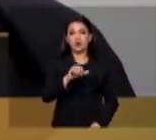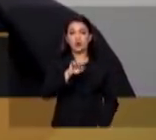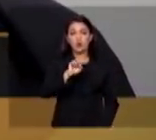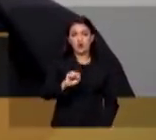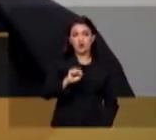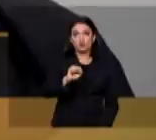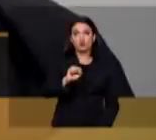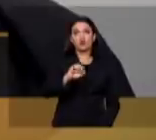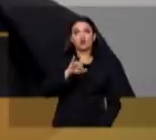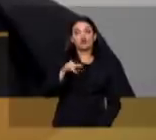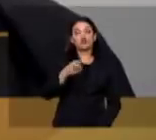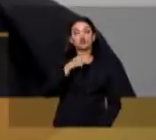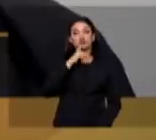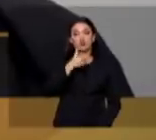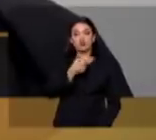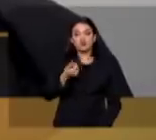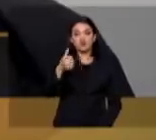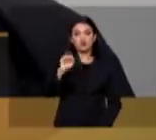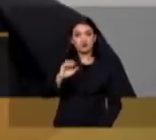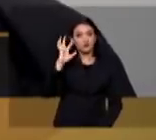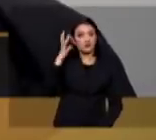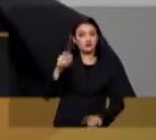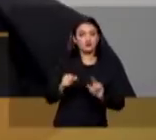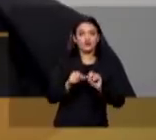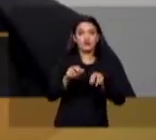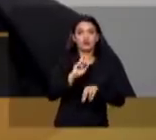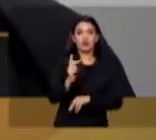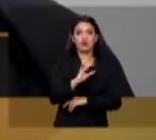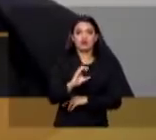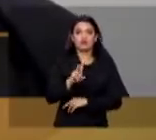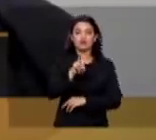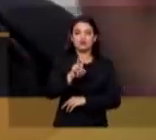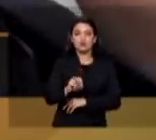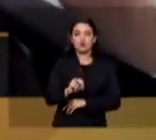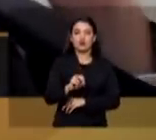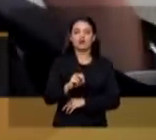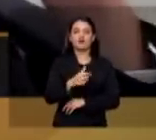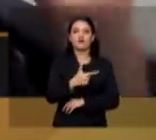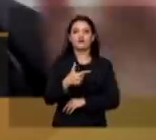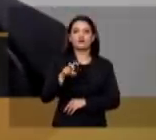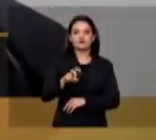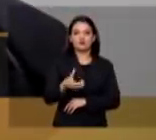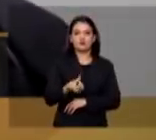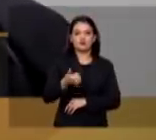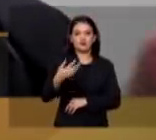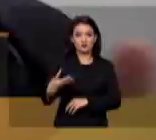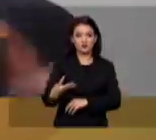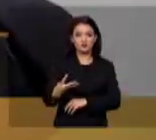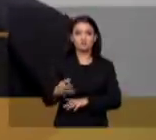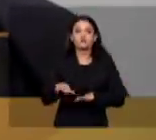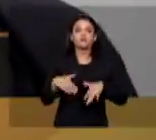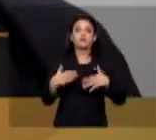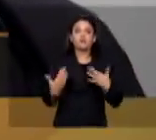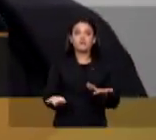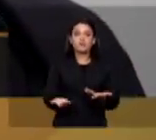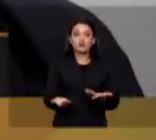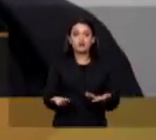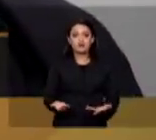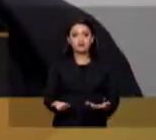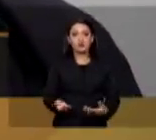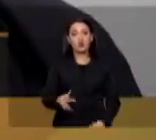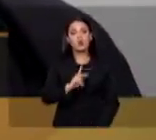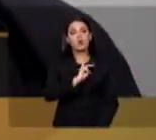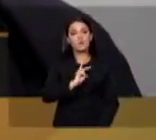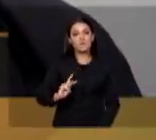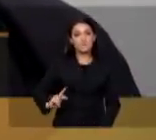8/7/2018, em decisão liminar proferida nos autos do HC 5025-614. Na aceitação do convite feito pelo